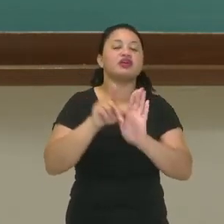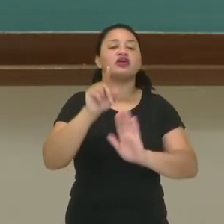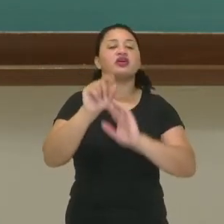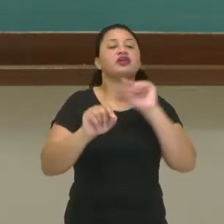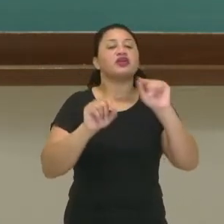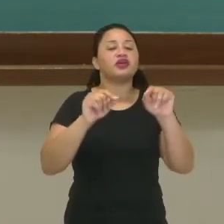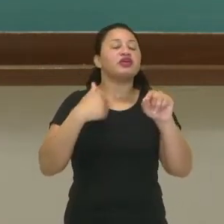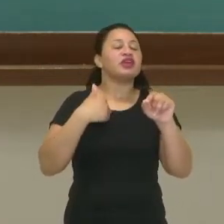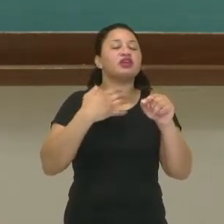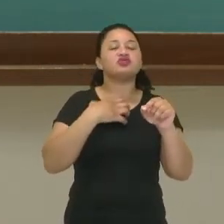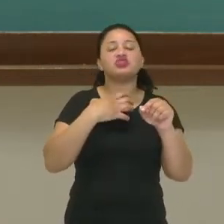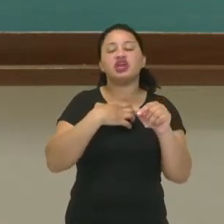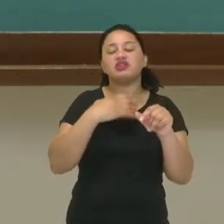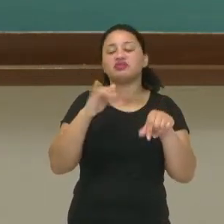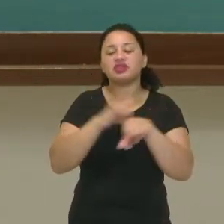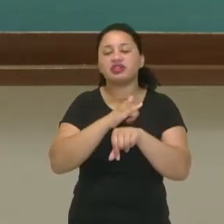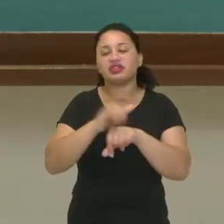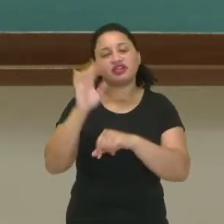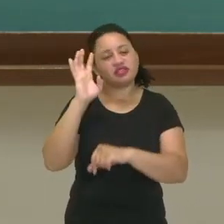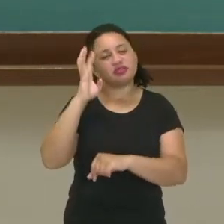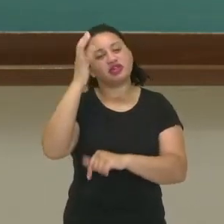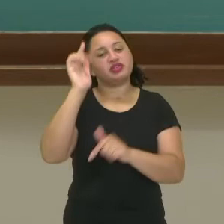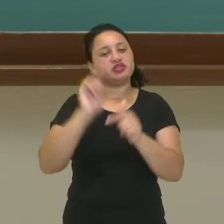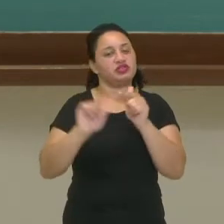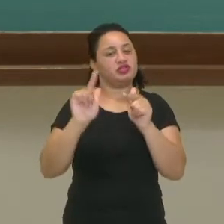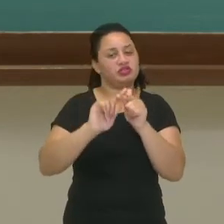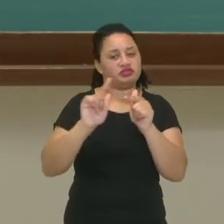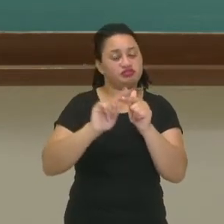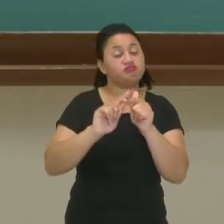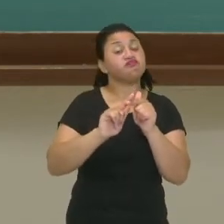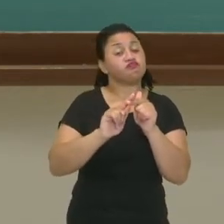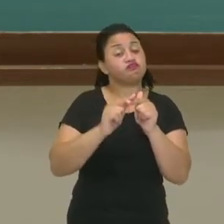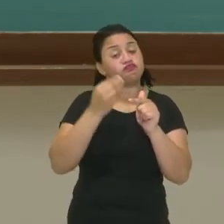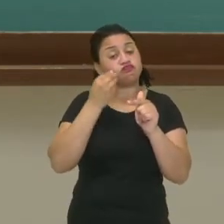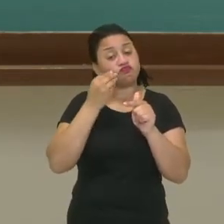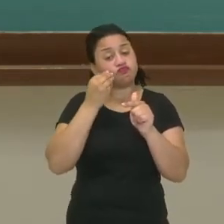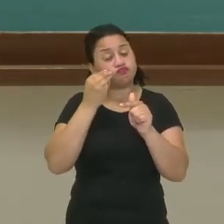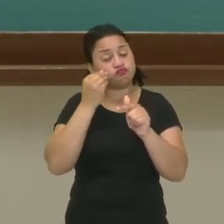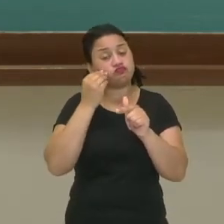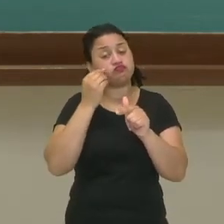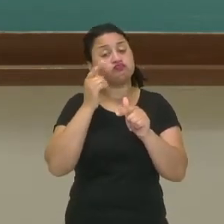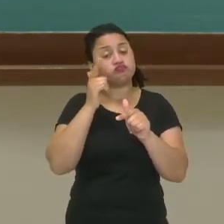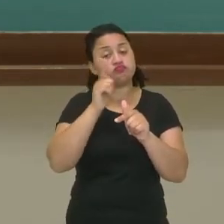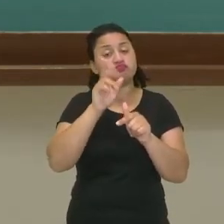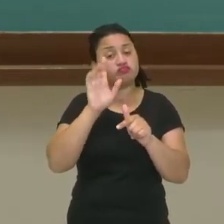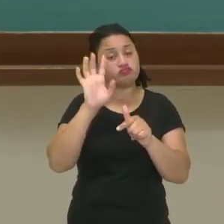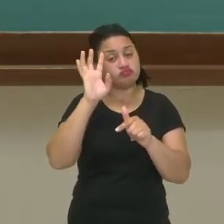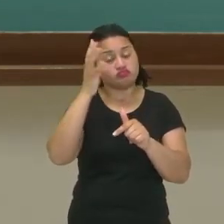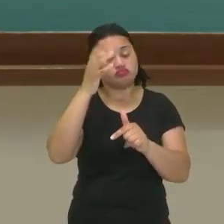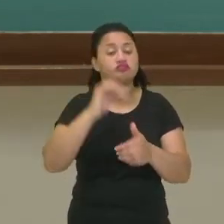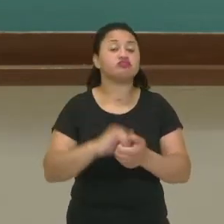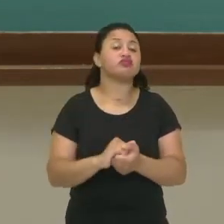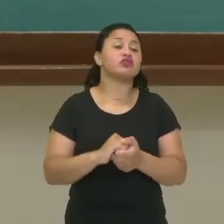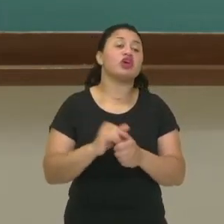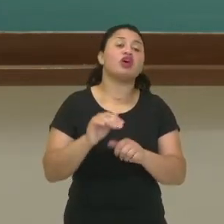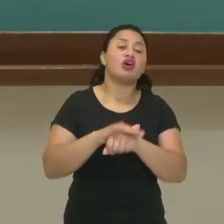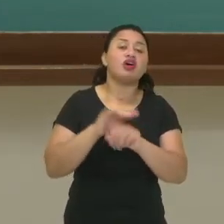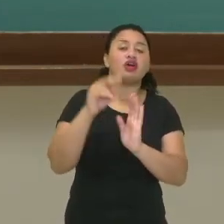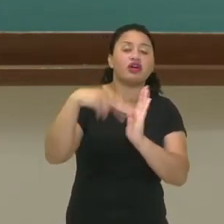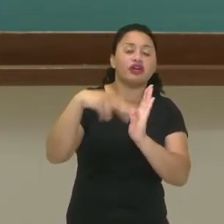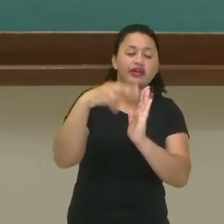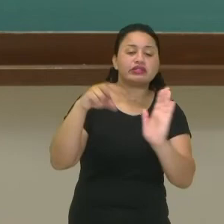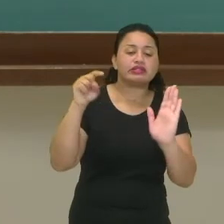da solução para esse problema, na busca da solução. Então, quando ele conversa com o leitor, ele pergunta,